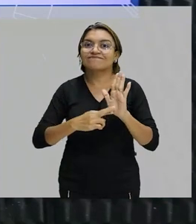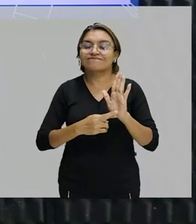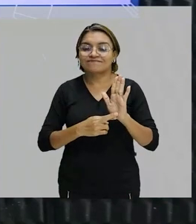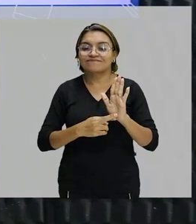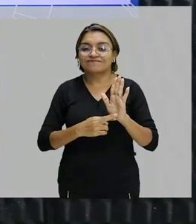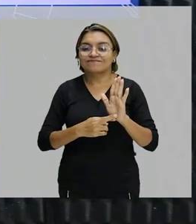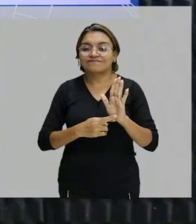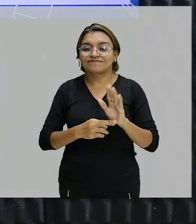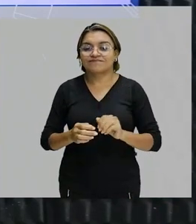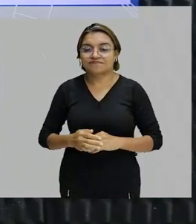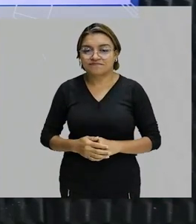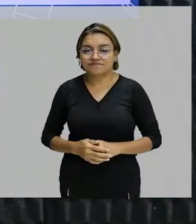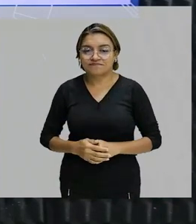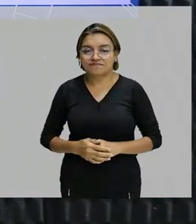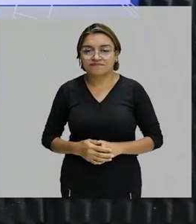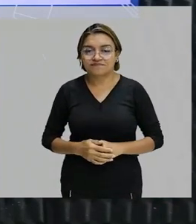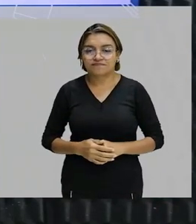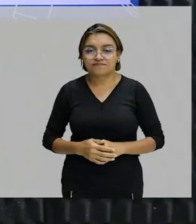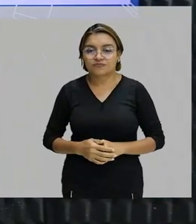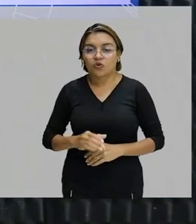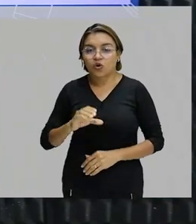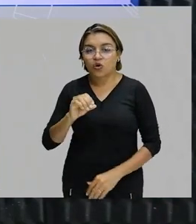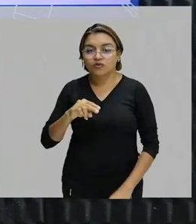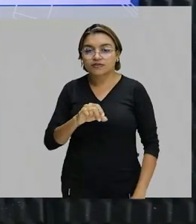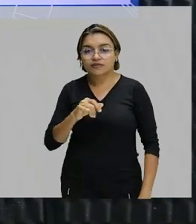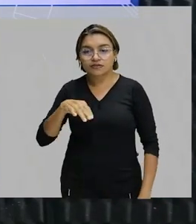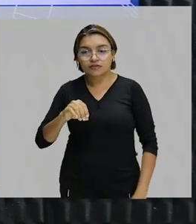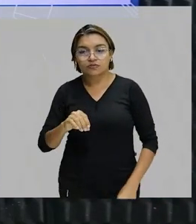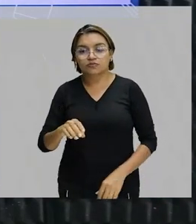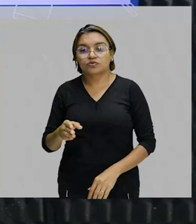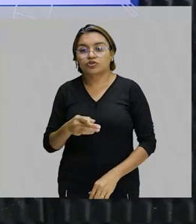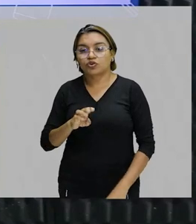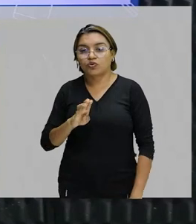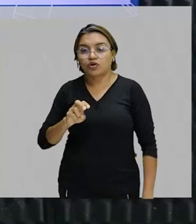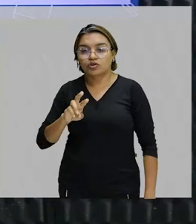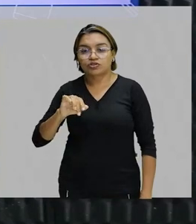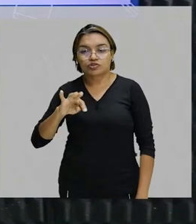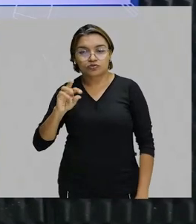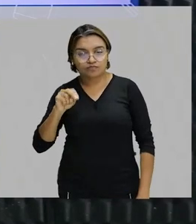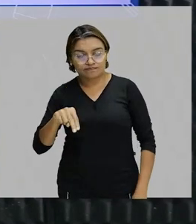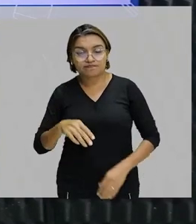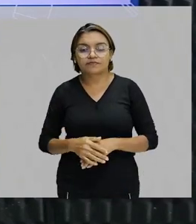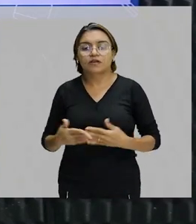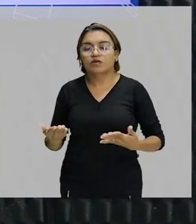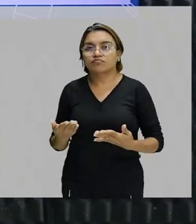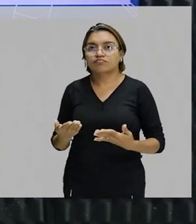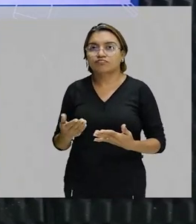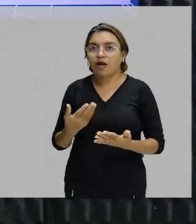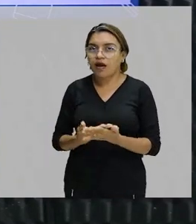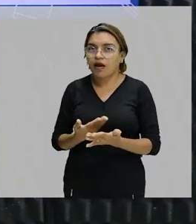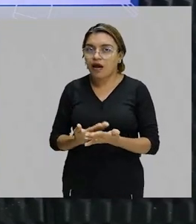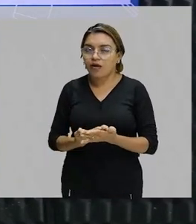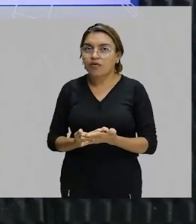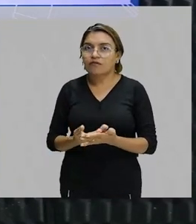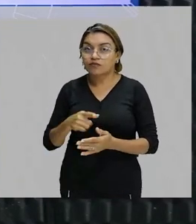do Consenso de Washington e aí a gente fecha esse conteúdo Beleza então te prepara logo aí pega o teu